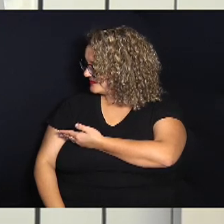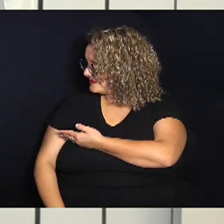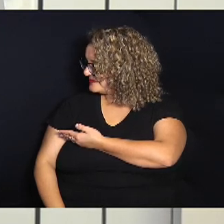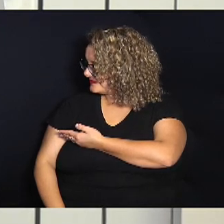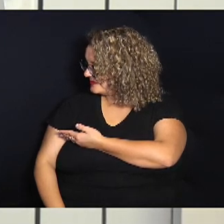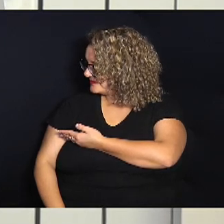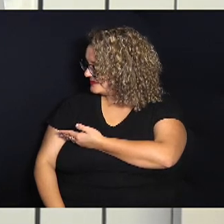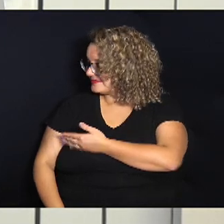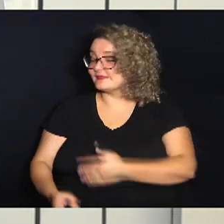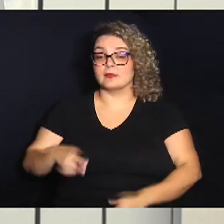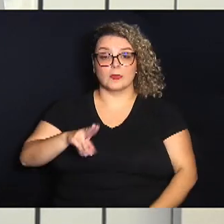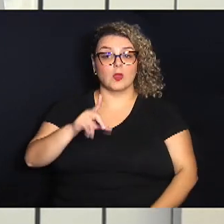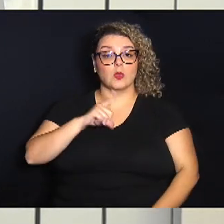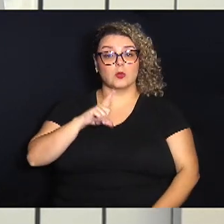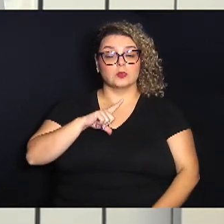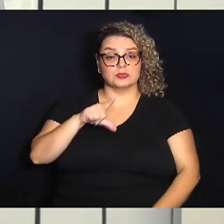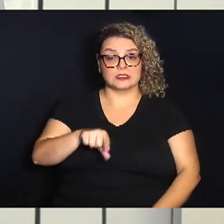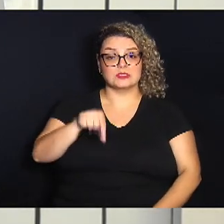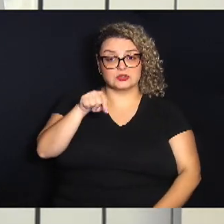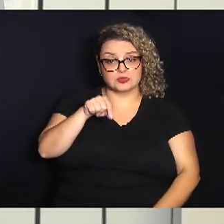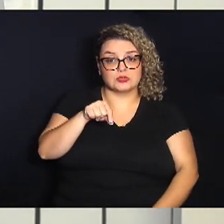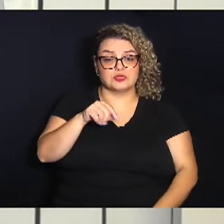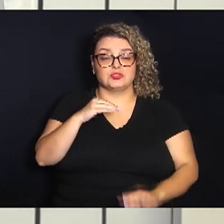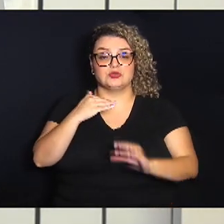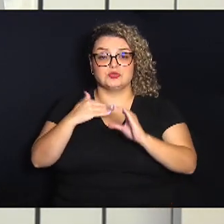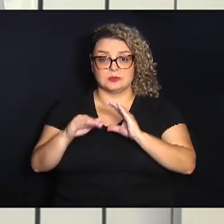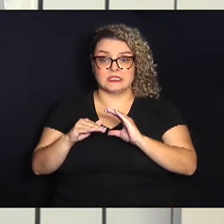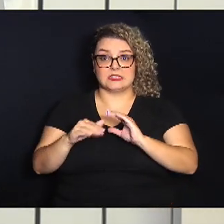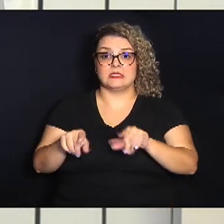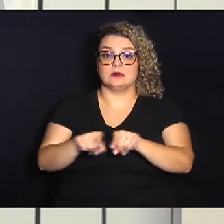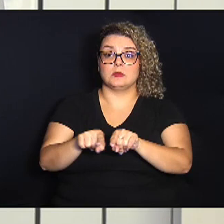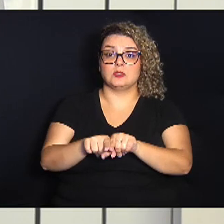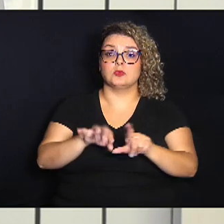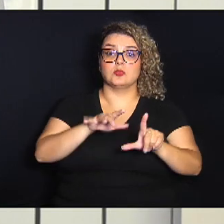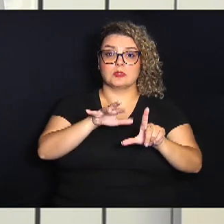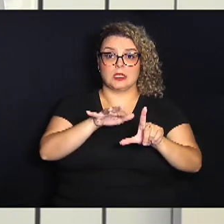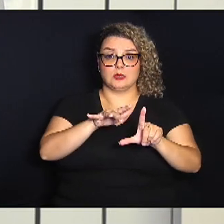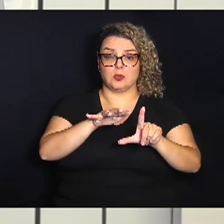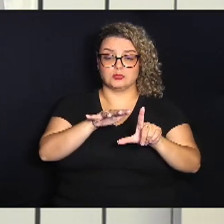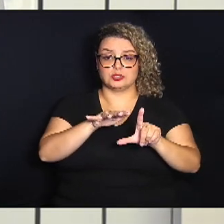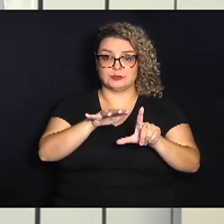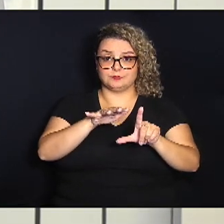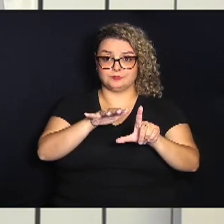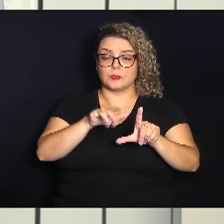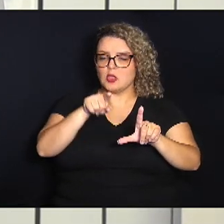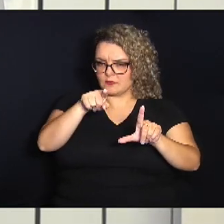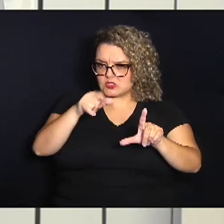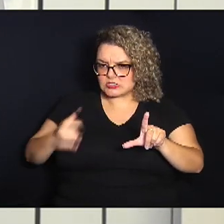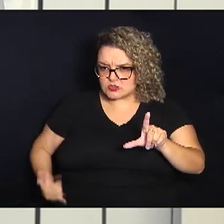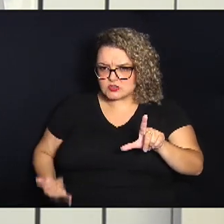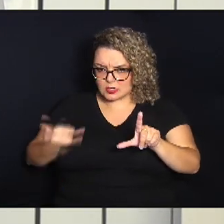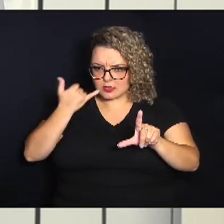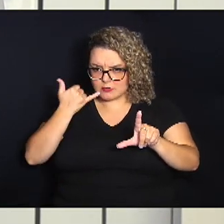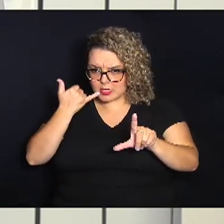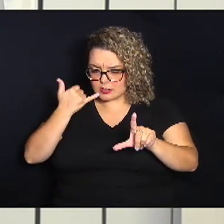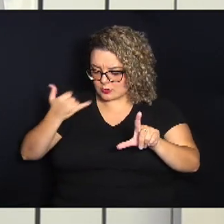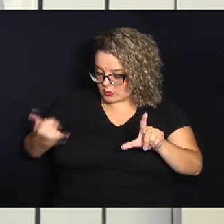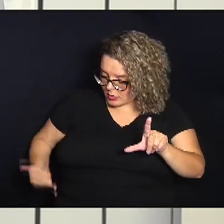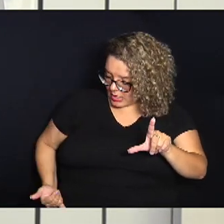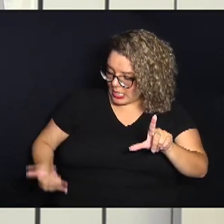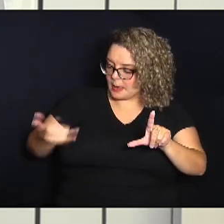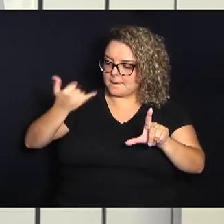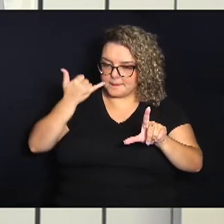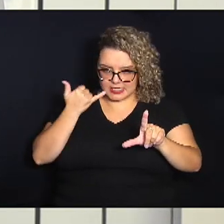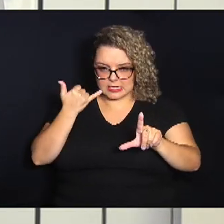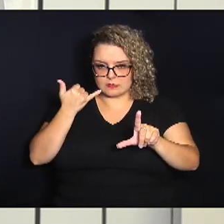978293776. Ou você tem a opção de enviar esta mensagem através do nosso QR Code. Está com o seu celular aí perto? Pegue o